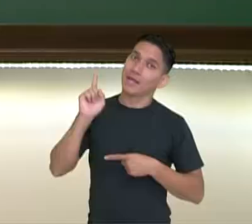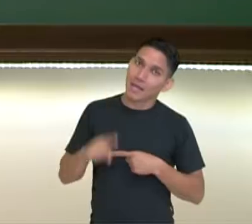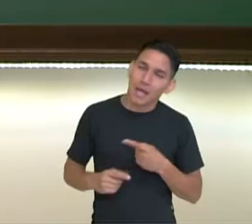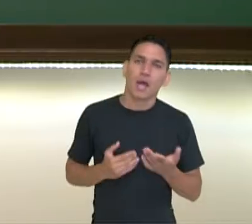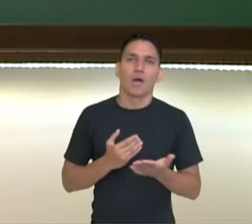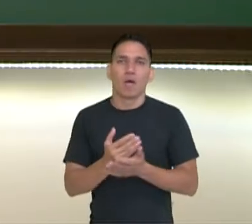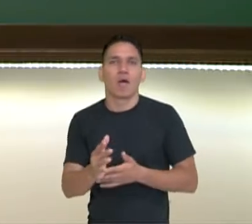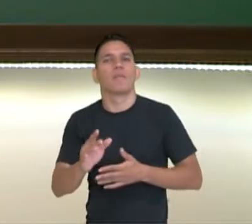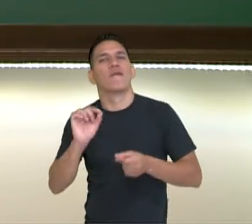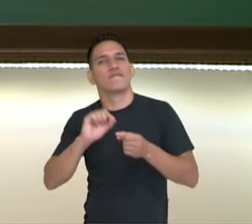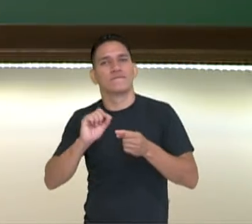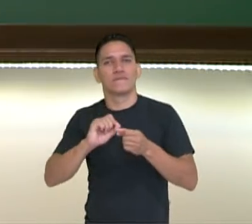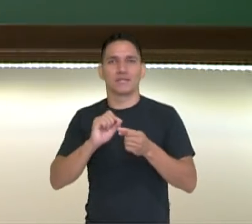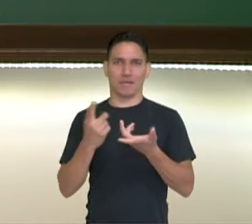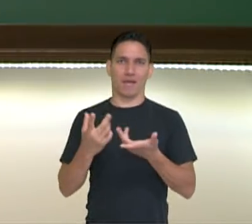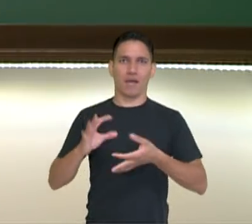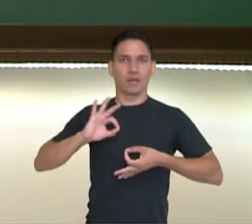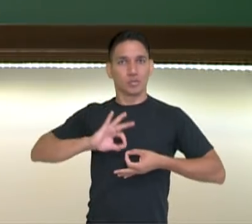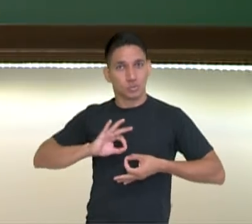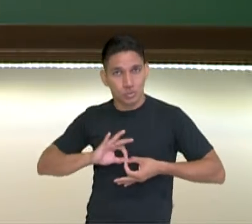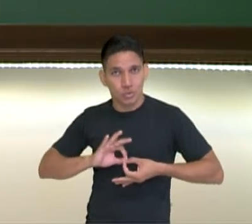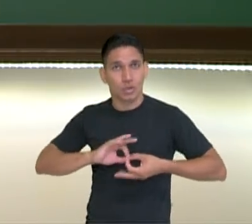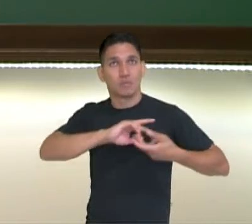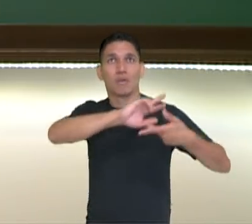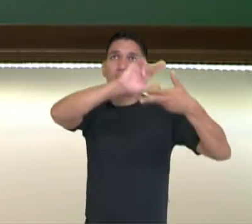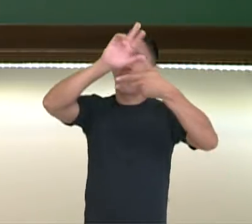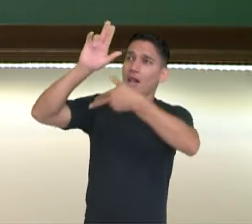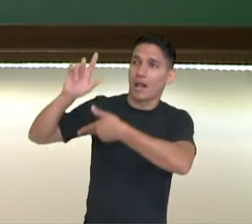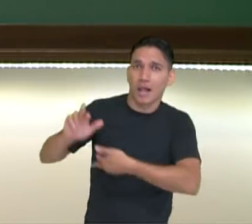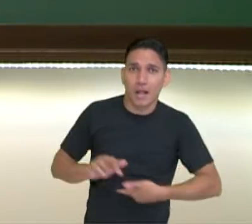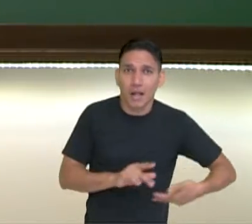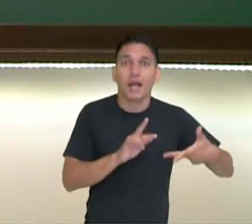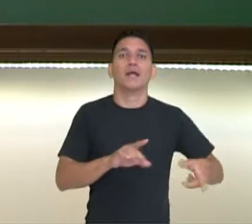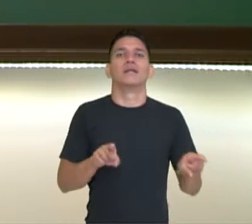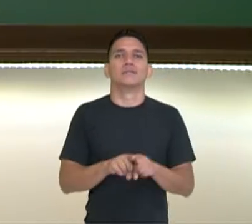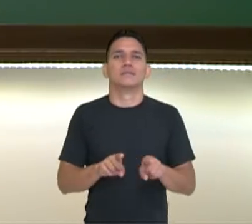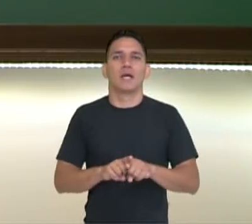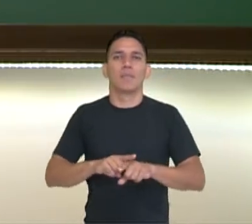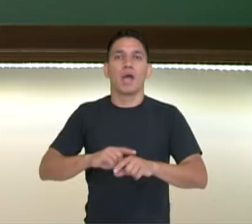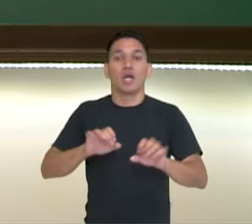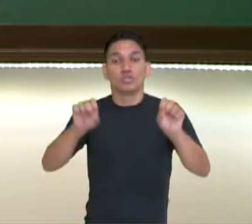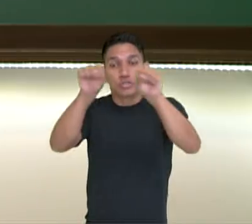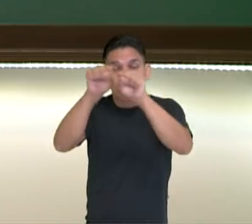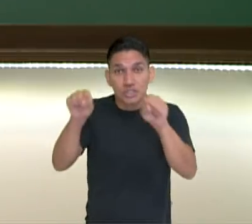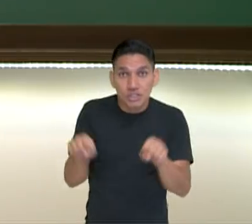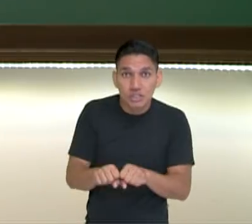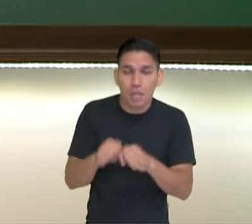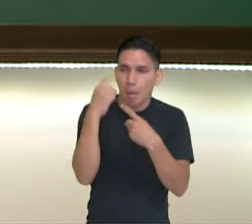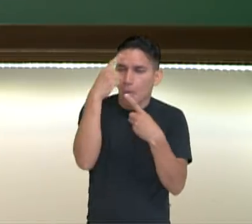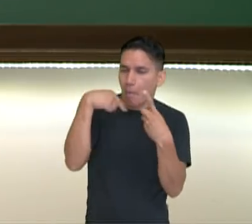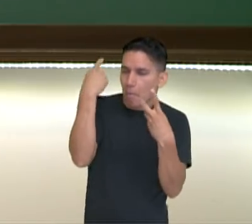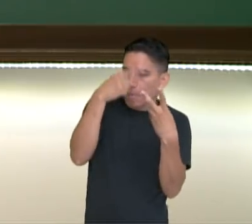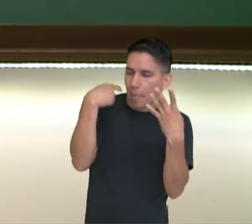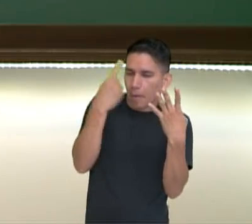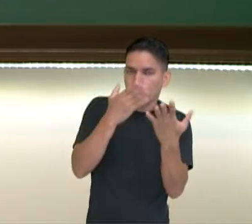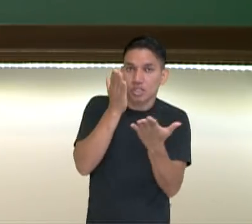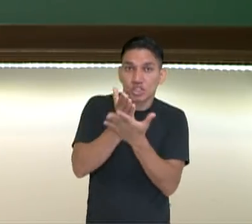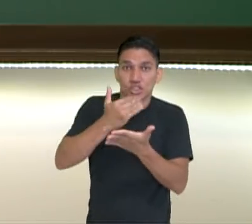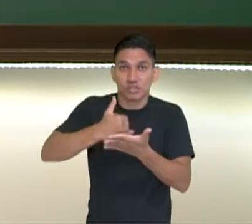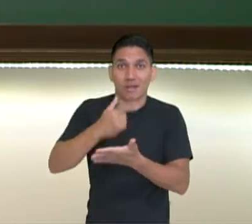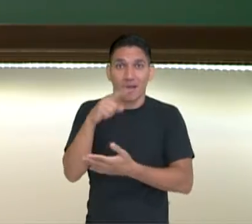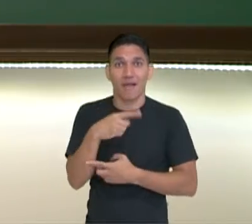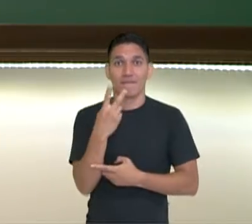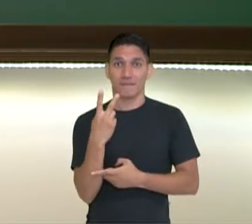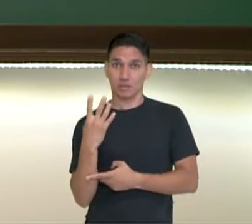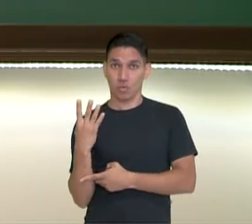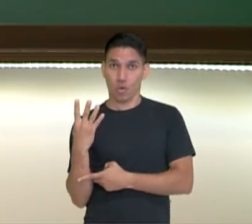do horóscopo, também eles que criaram esse sistema de 24 horas que a gente usa, dividindo um dia em 24. Tudo